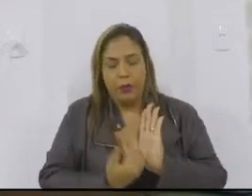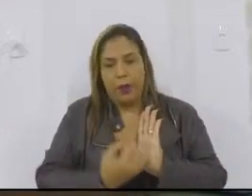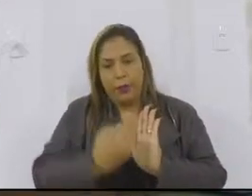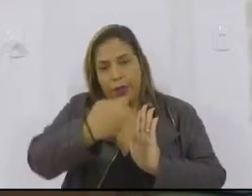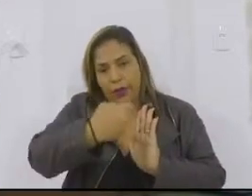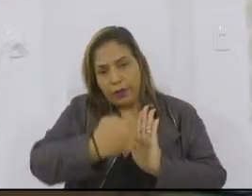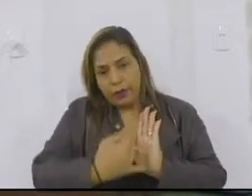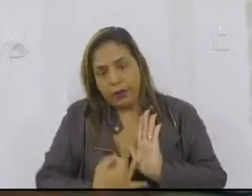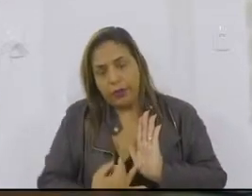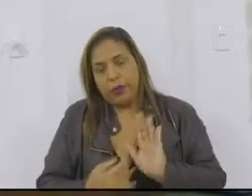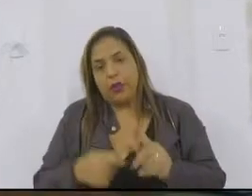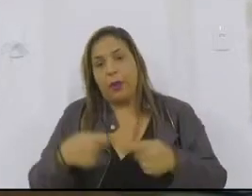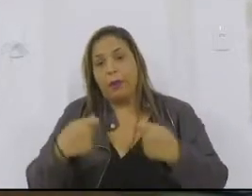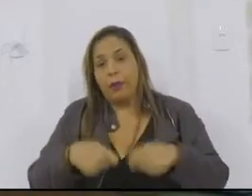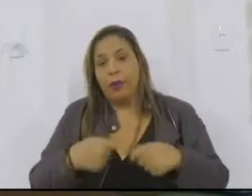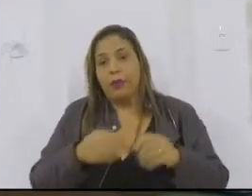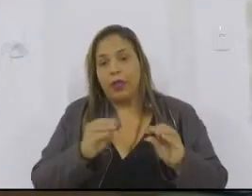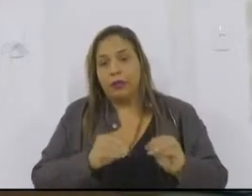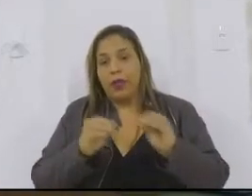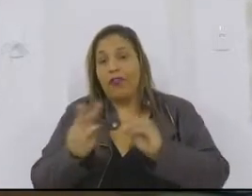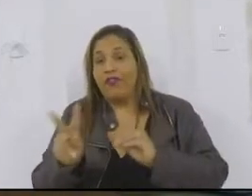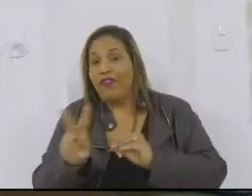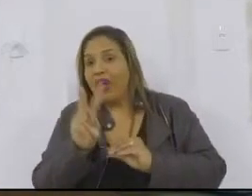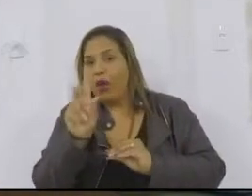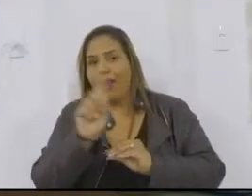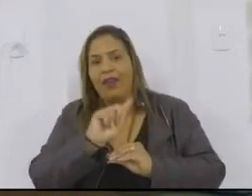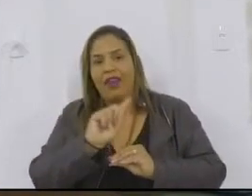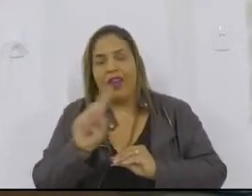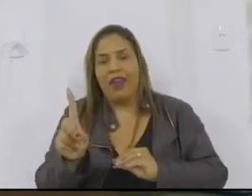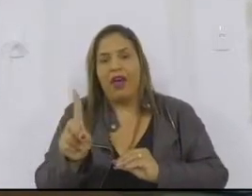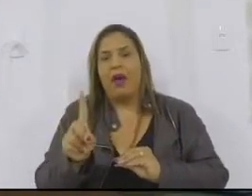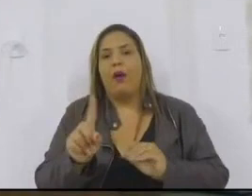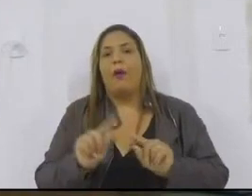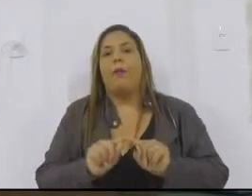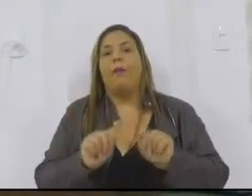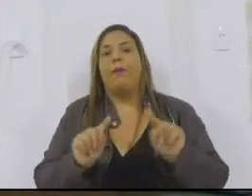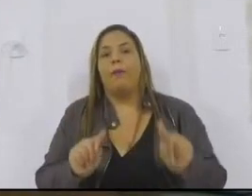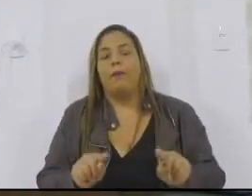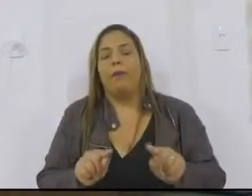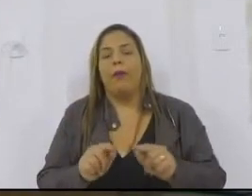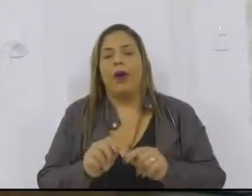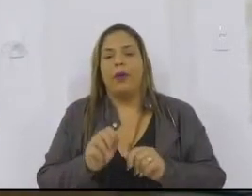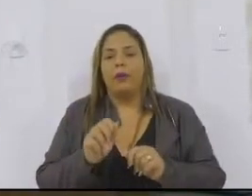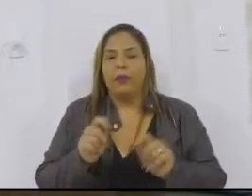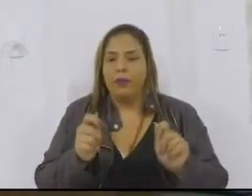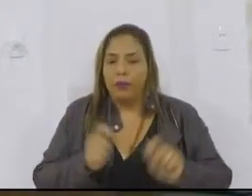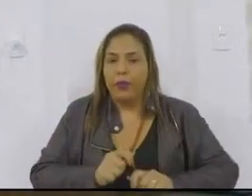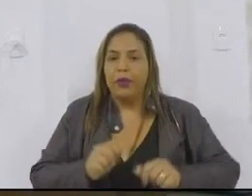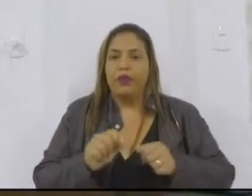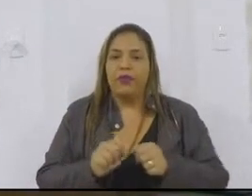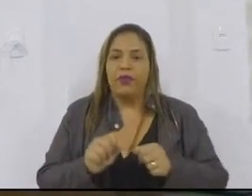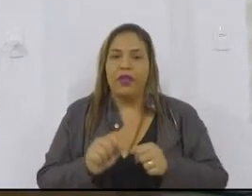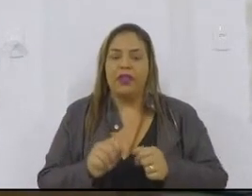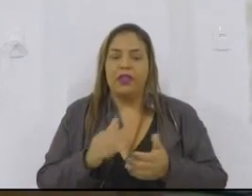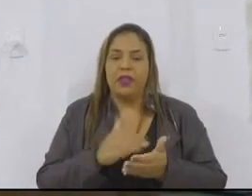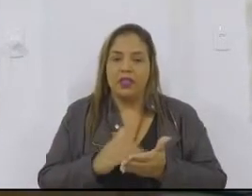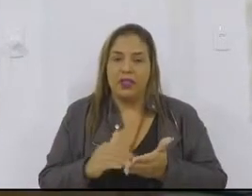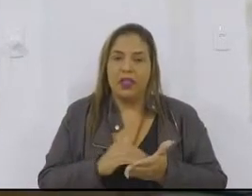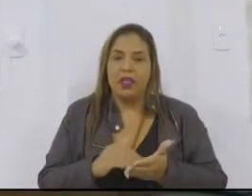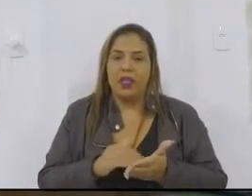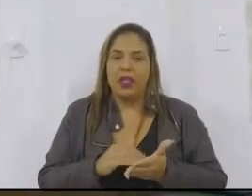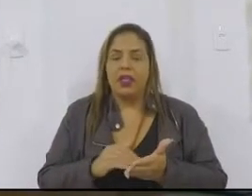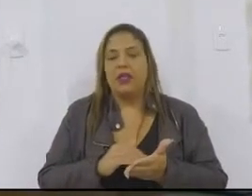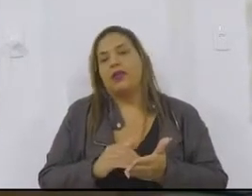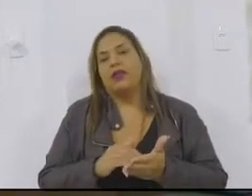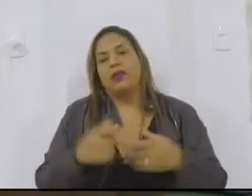que necessariamente não transfere valores, mas sim a dotação para que possa ser realizado pelas secretarias municipais as ações